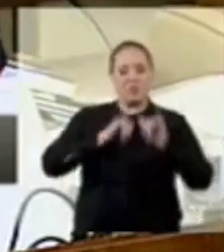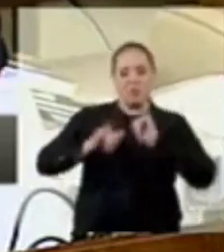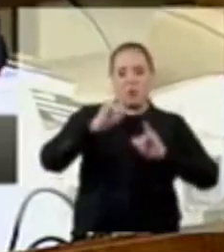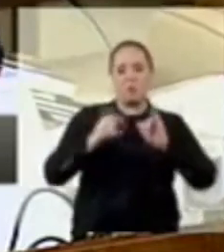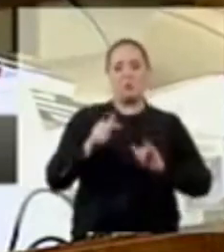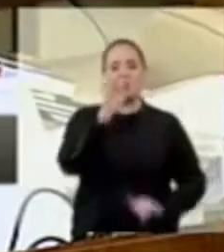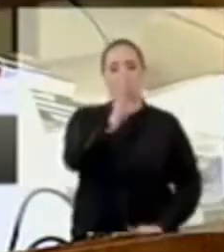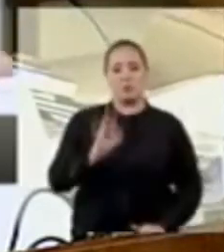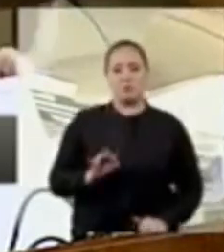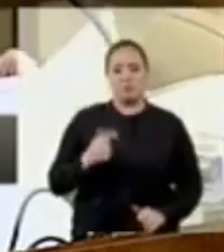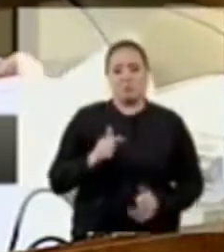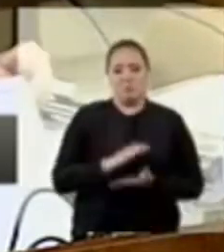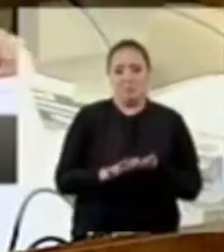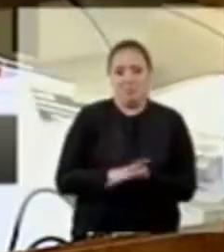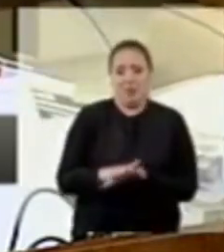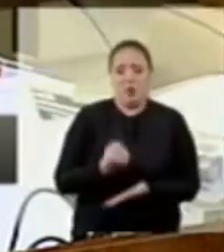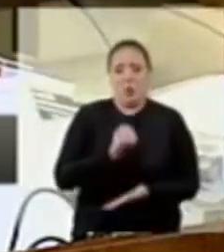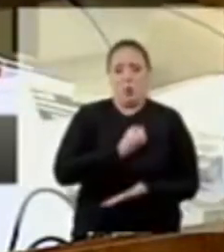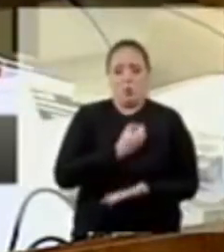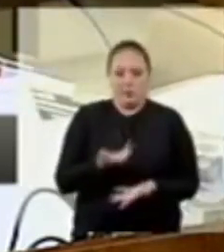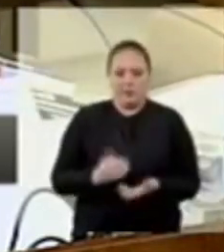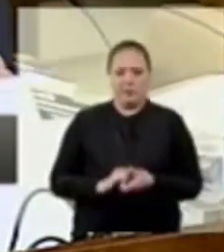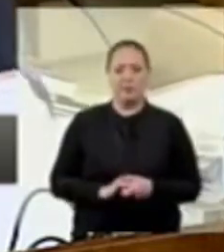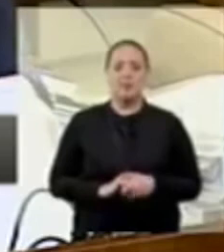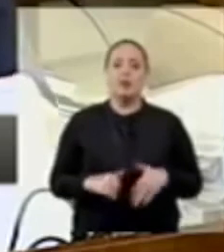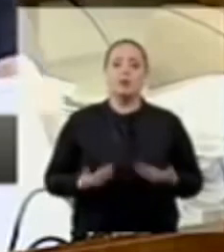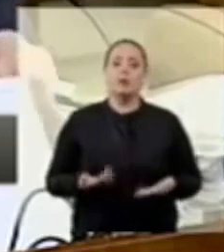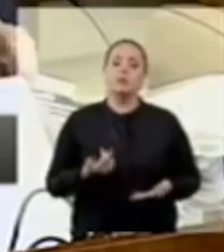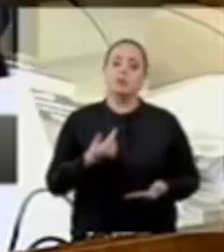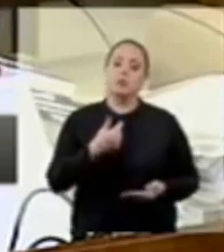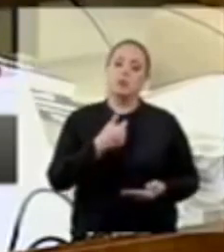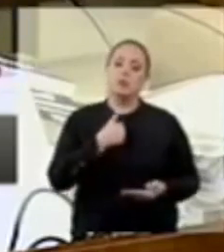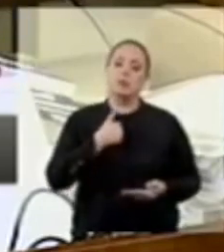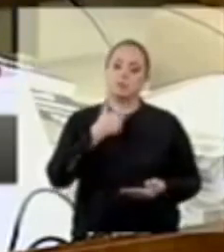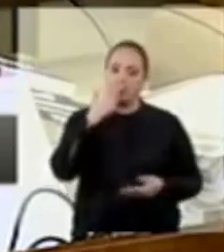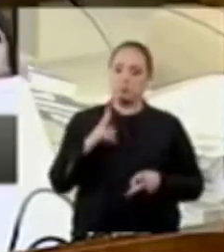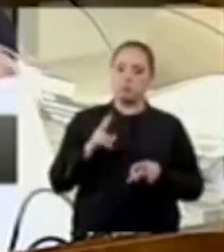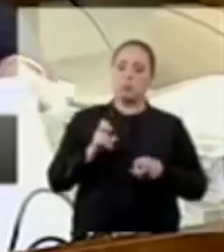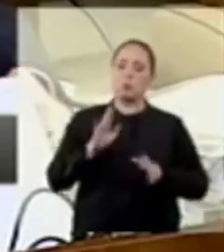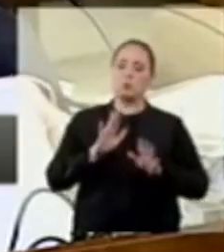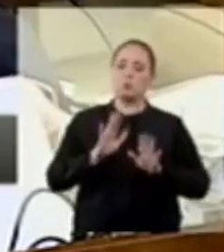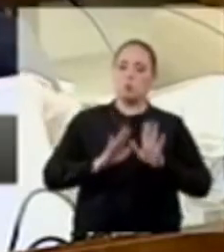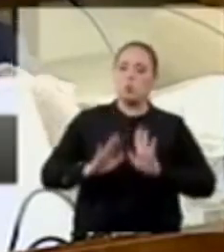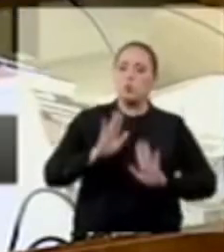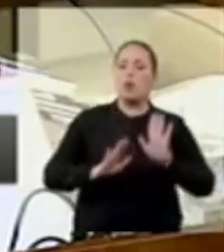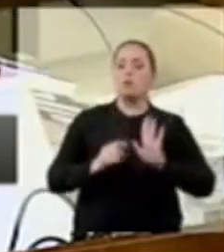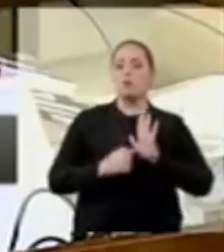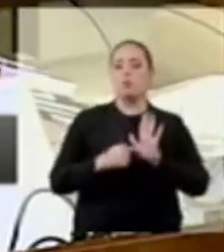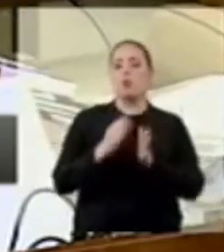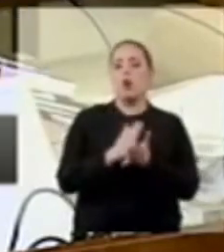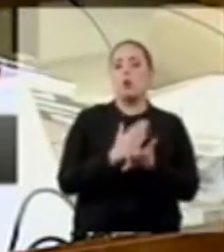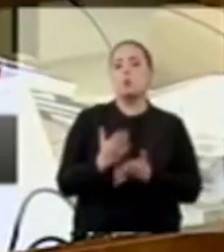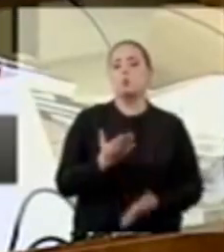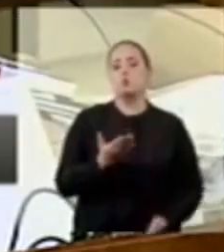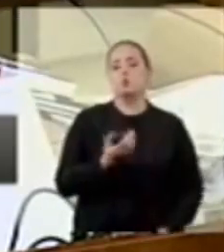estatística e sem números eu portanto tomei o cuidado de trazer alguns números